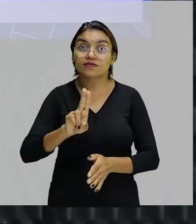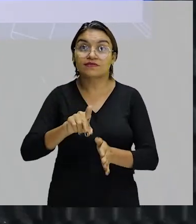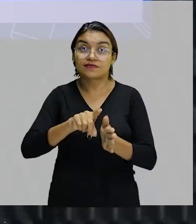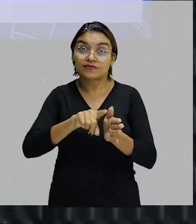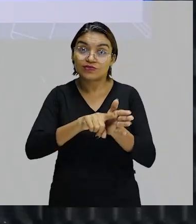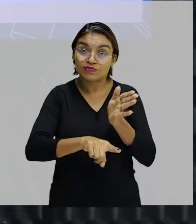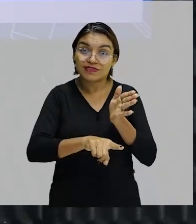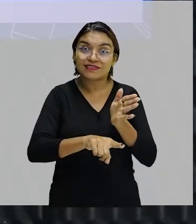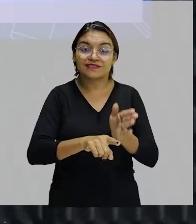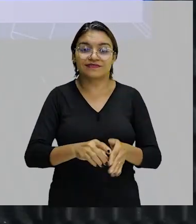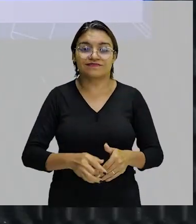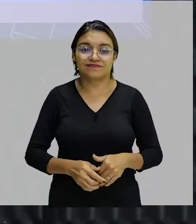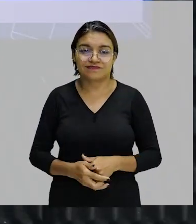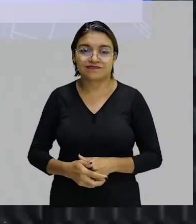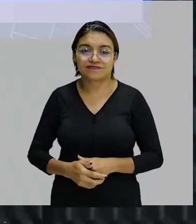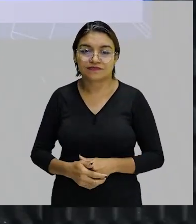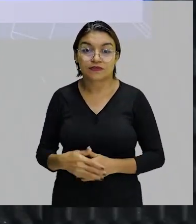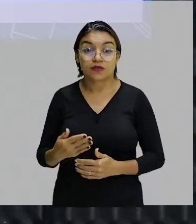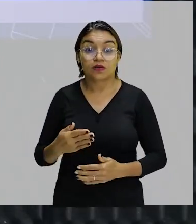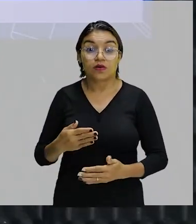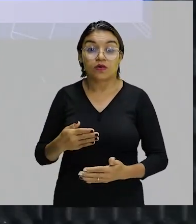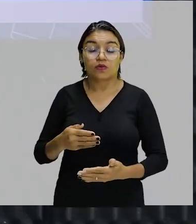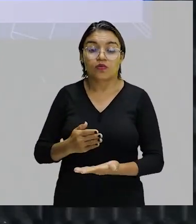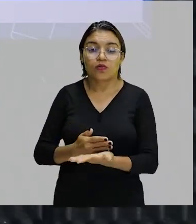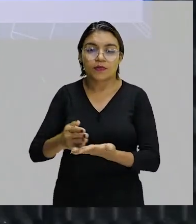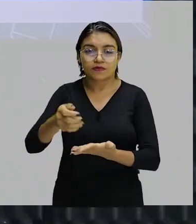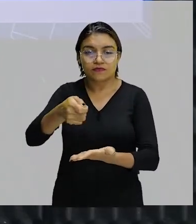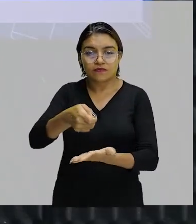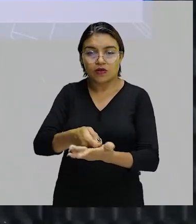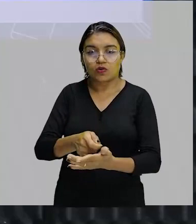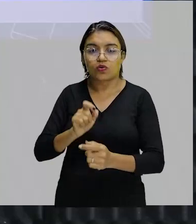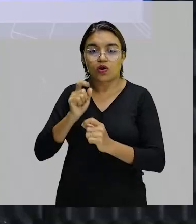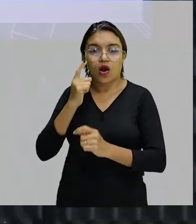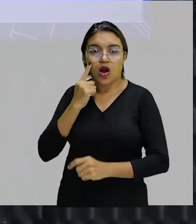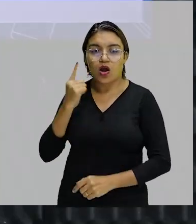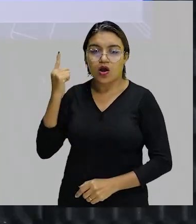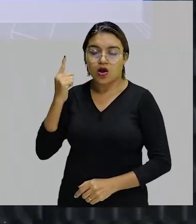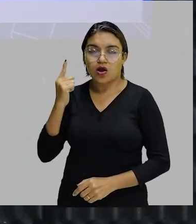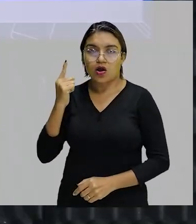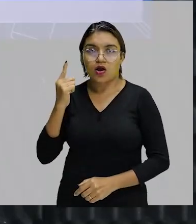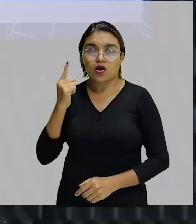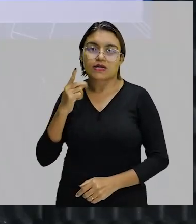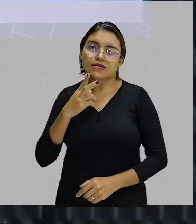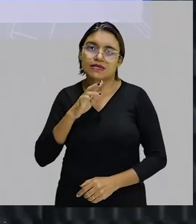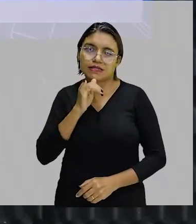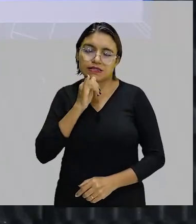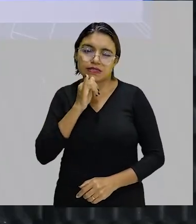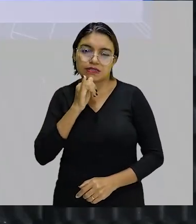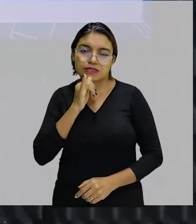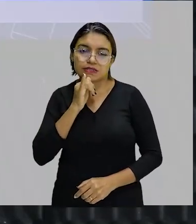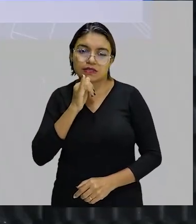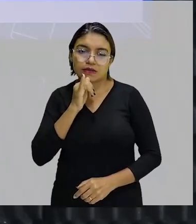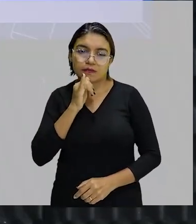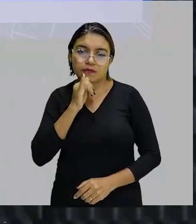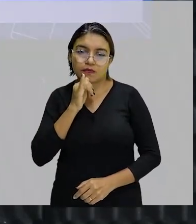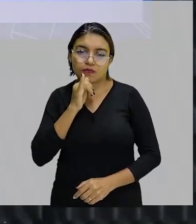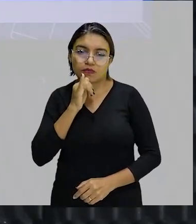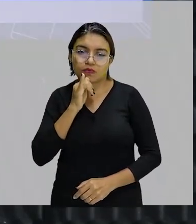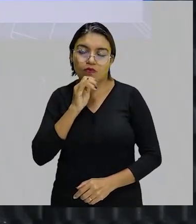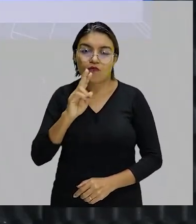você lá no início. E a entrada vai ser obtida, né, pelo valor lá à vista, o valor inicial, né, do